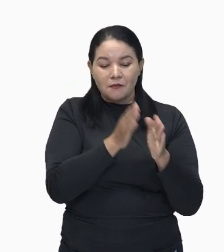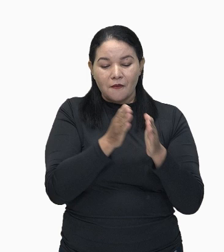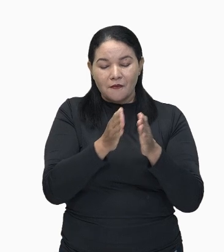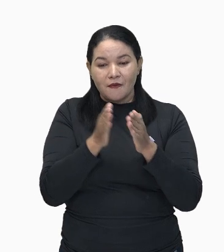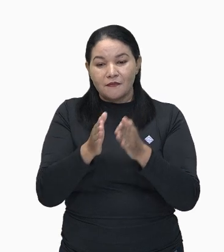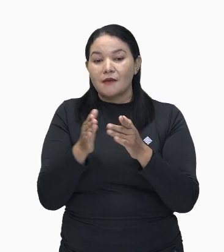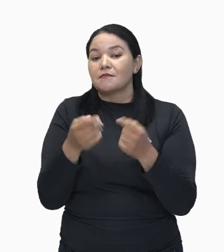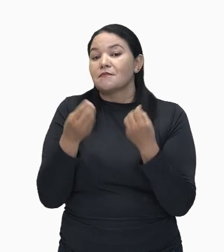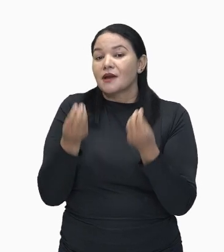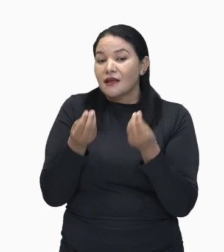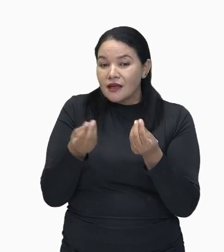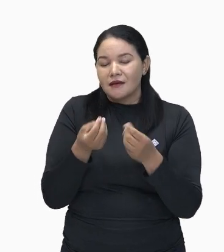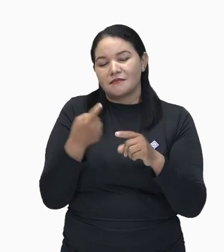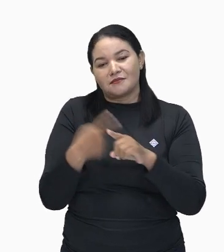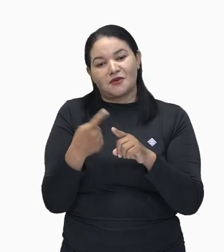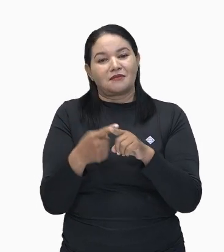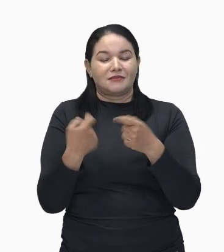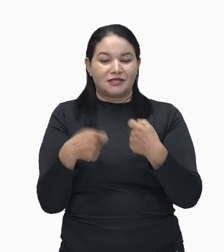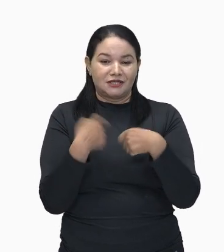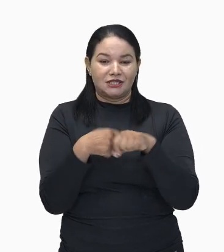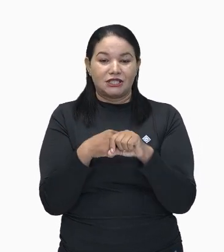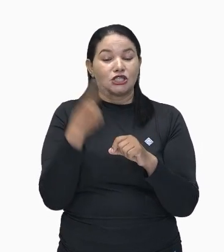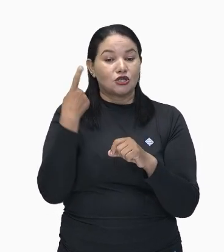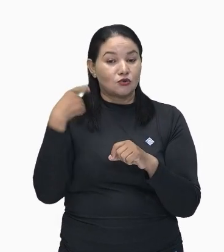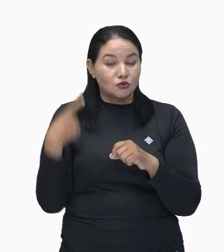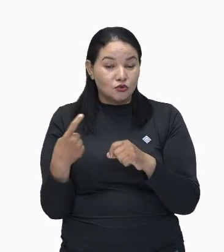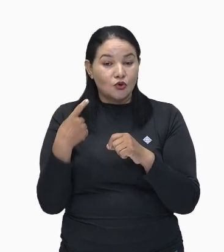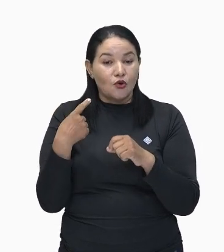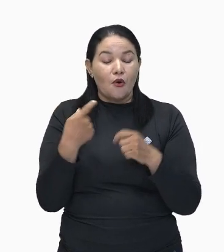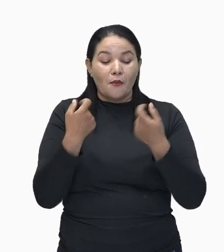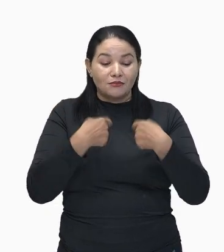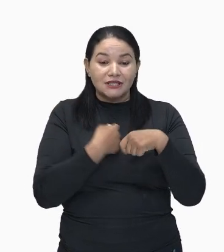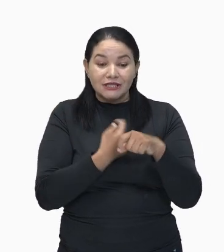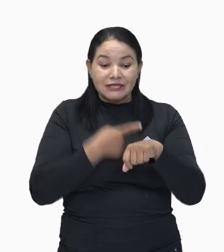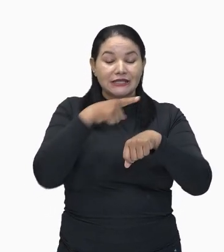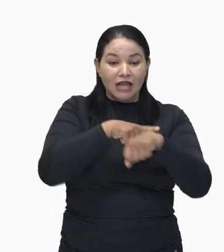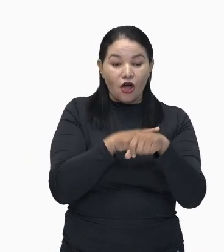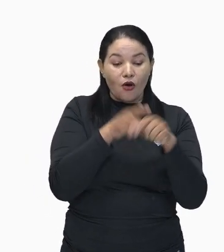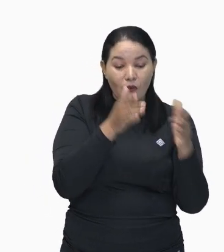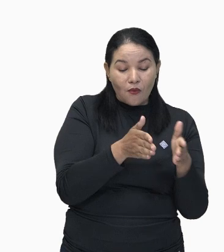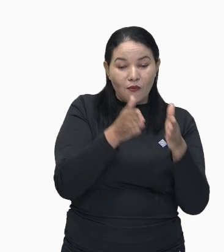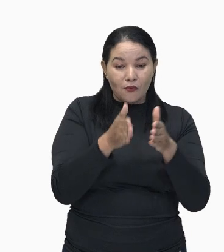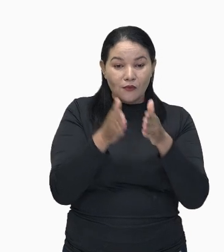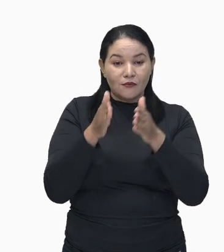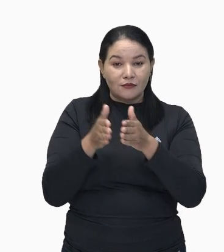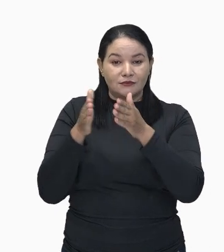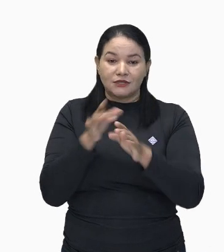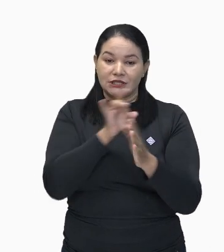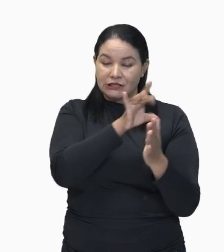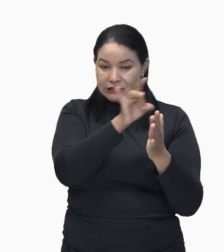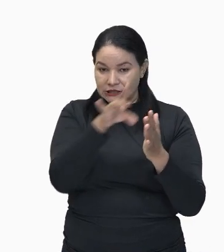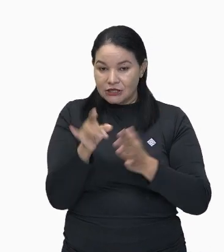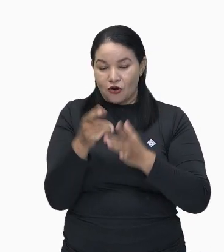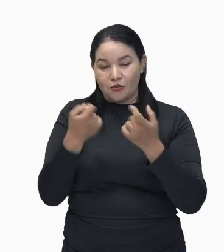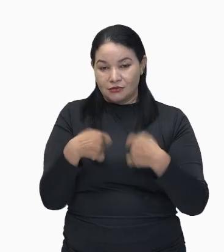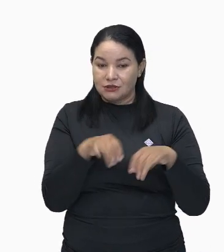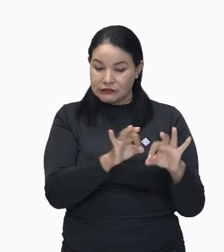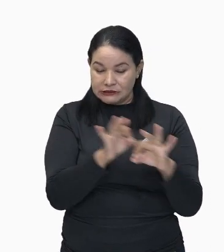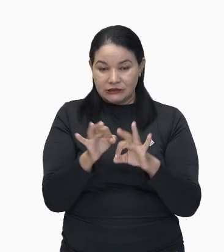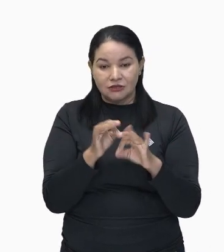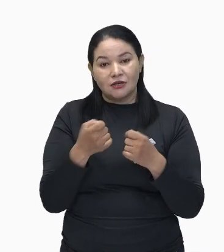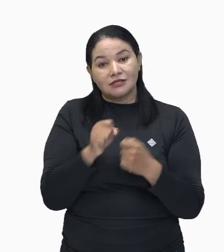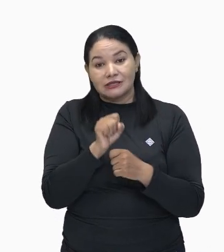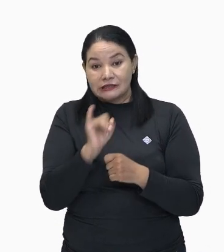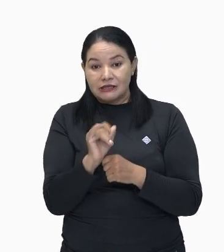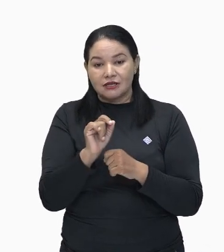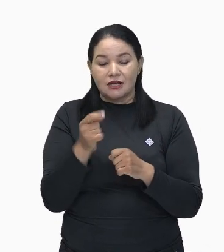quê? Porque ele precisa colocar aquele efeito sonoro justamente na hora que a cena está acontecendo, que senão as